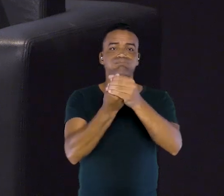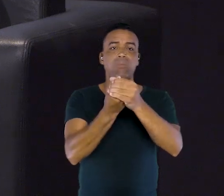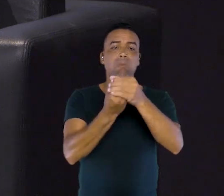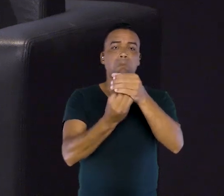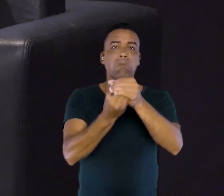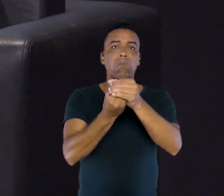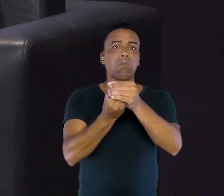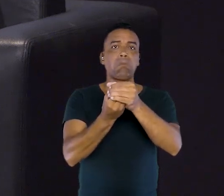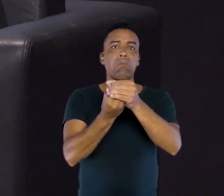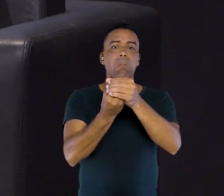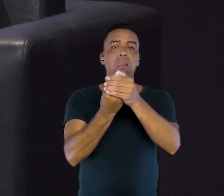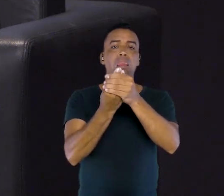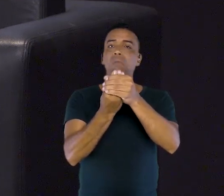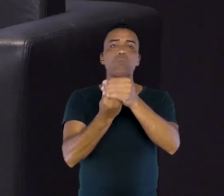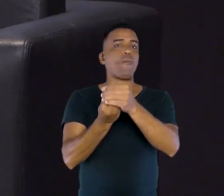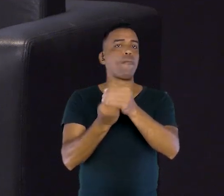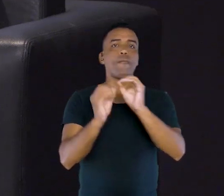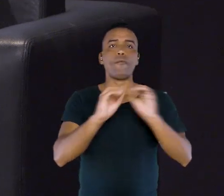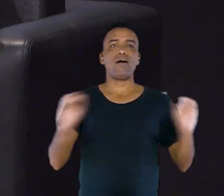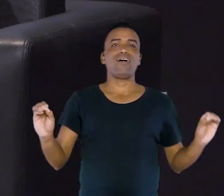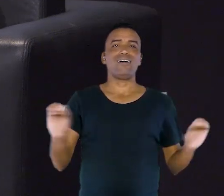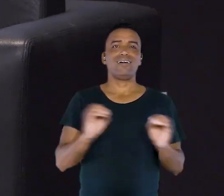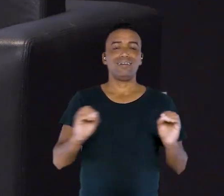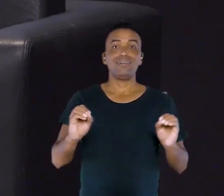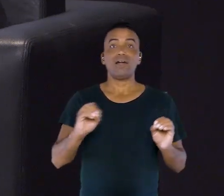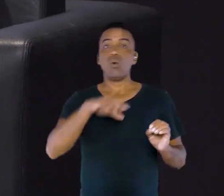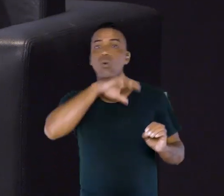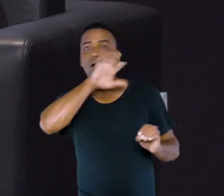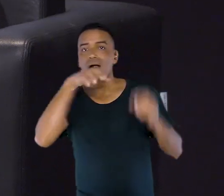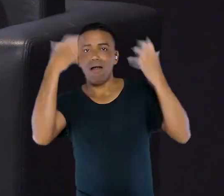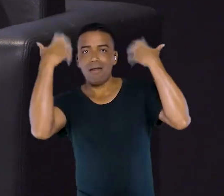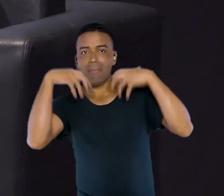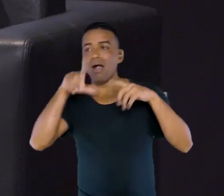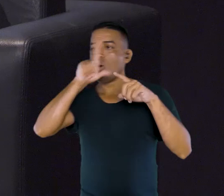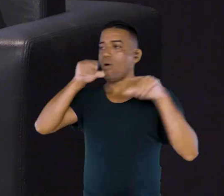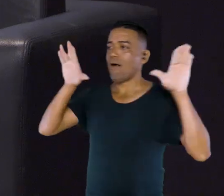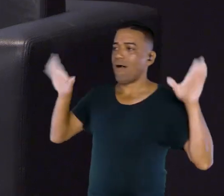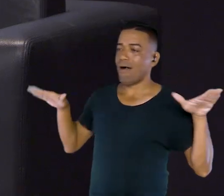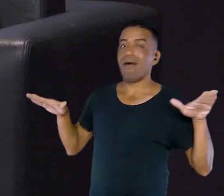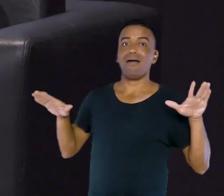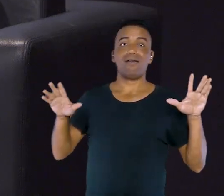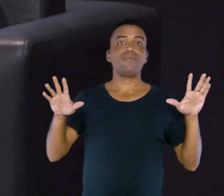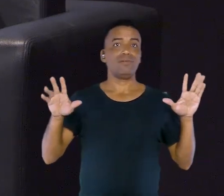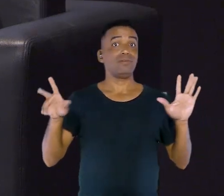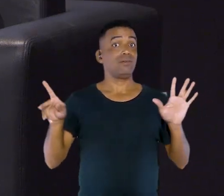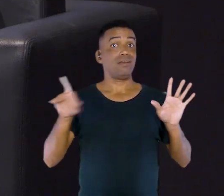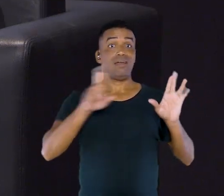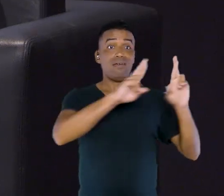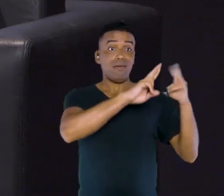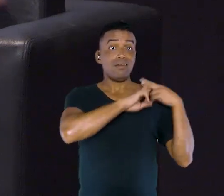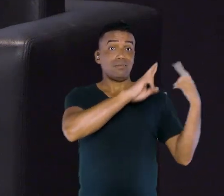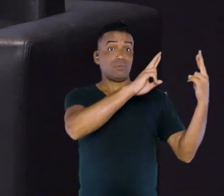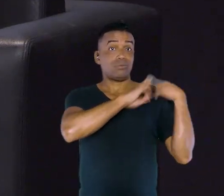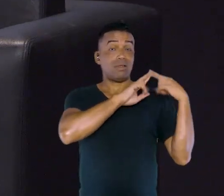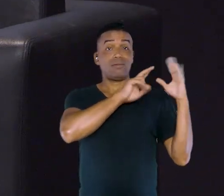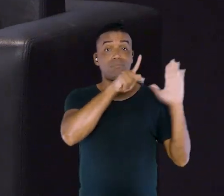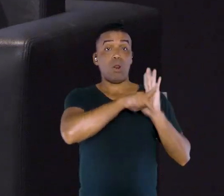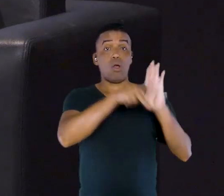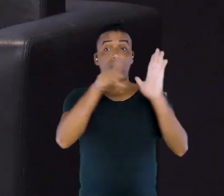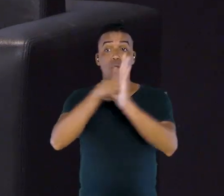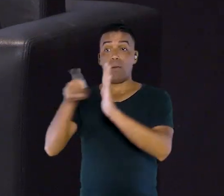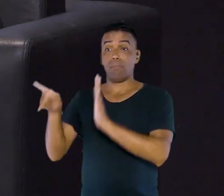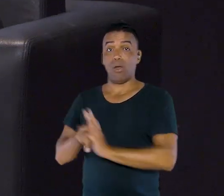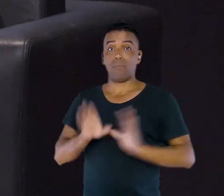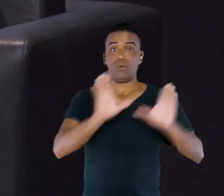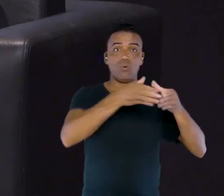Então, essas funções entre animais e aves humanos, cada um tem essa função muito específica a